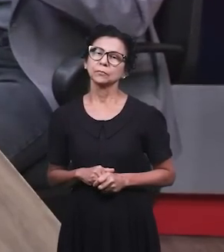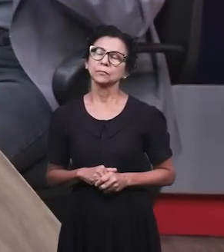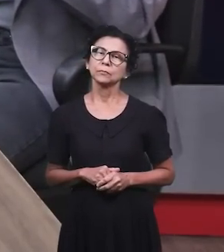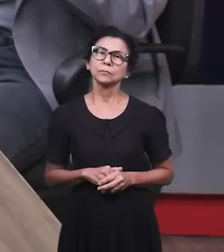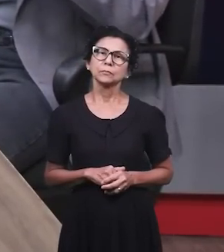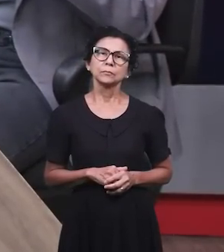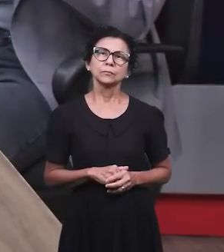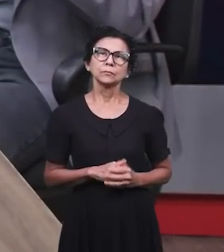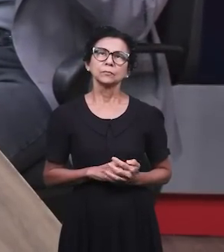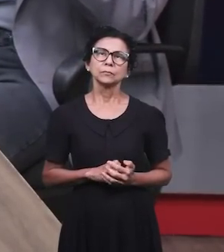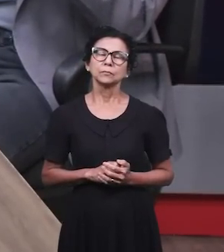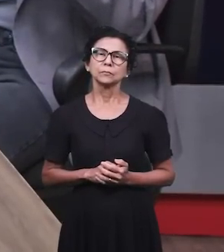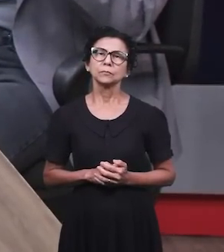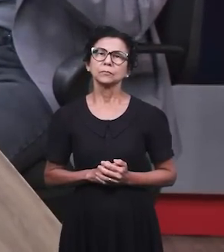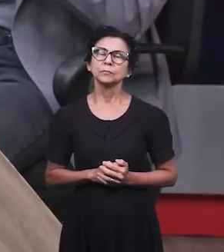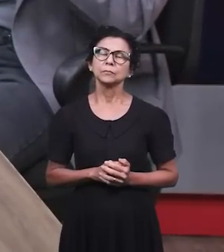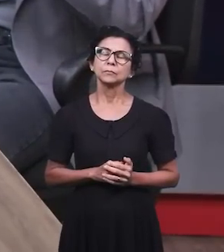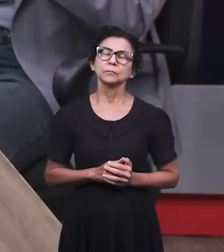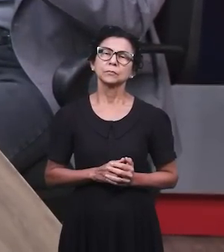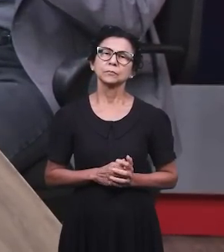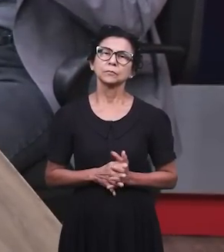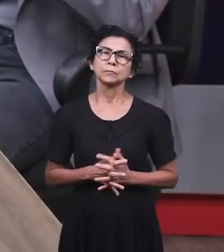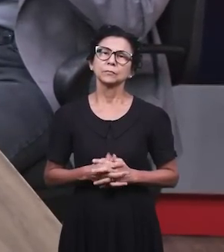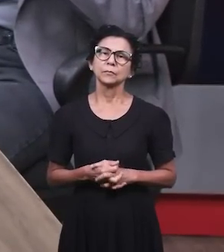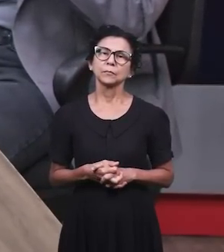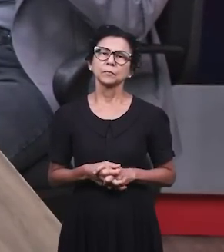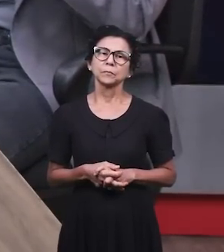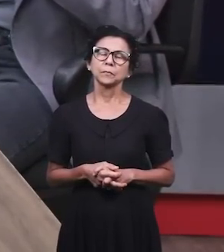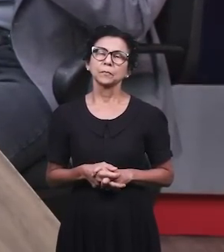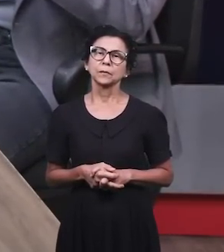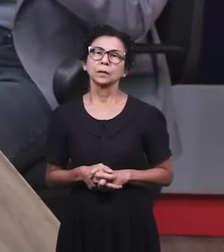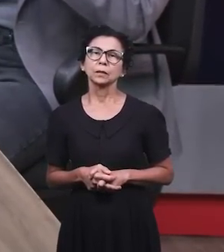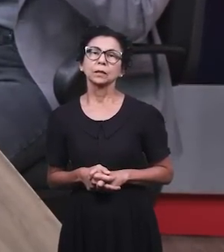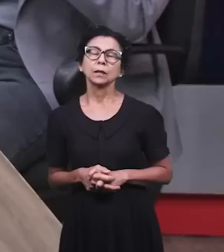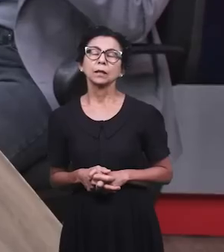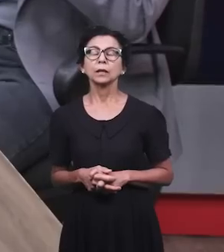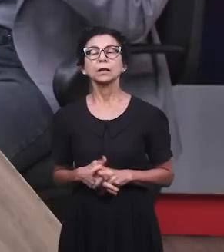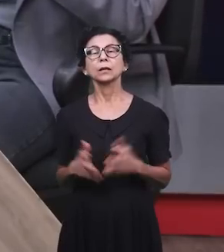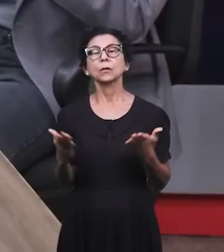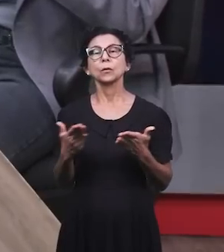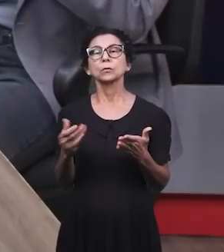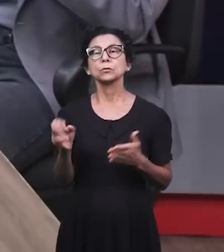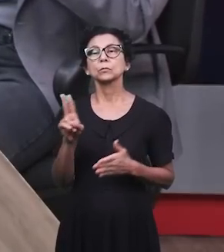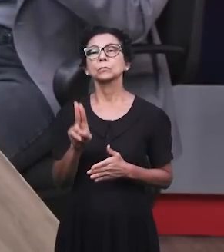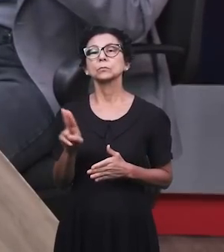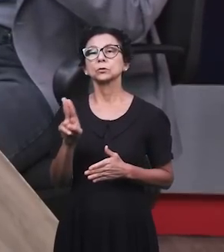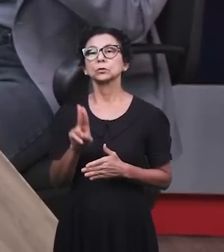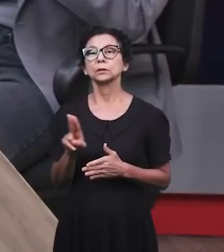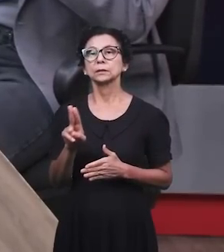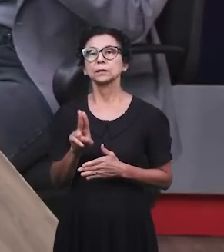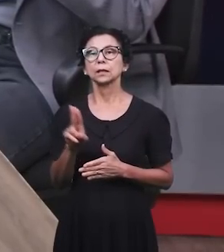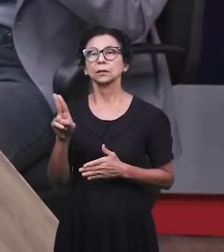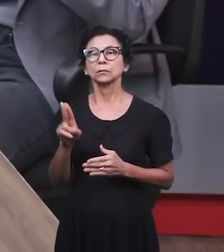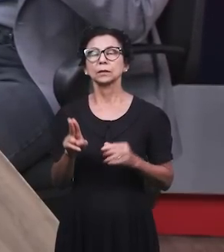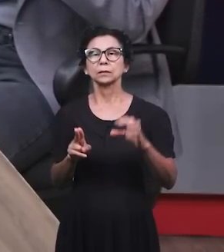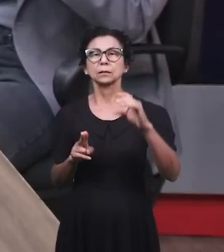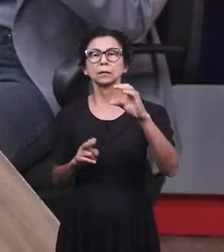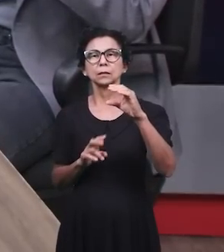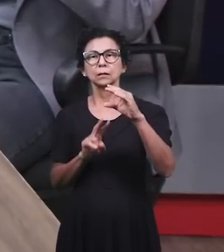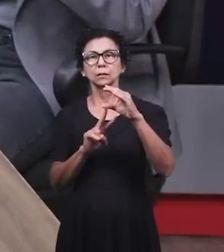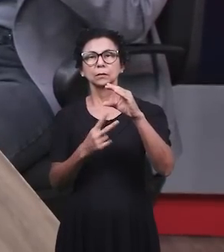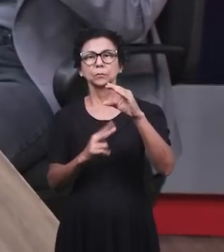atualmente, o professor Marcos, como é que isso tem sido utilizado, essa parte da criptografia, de forma mais recente?